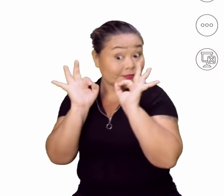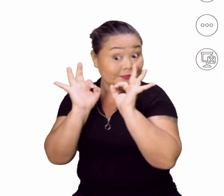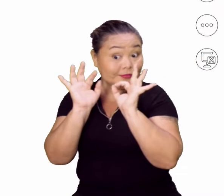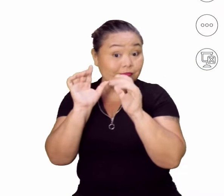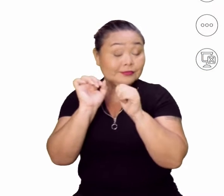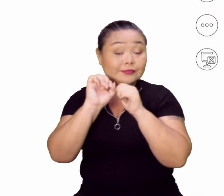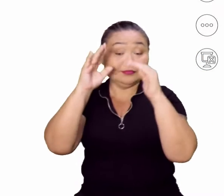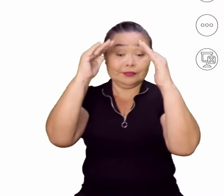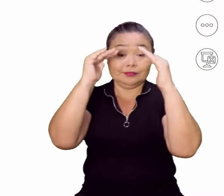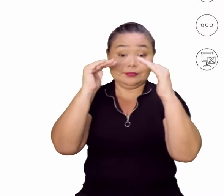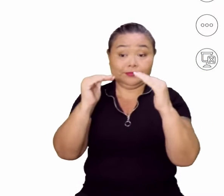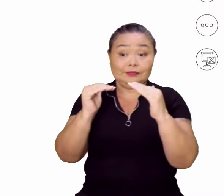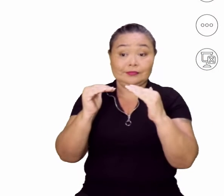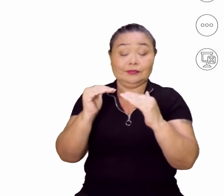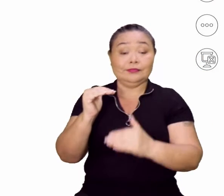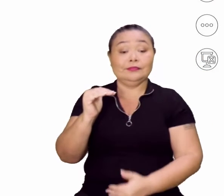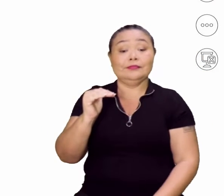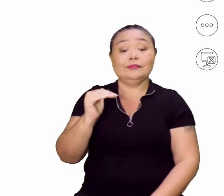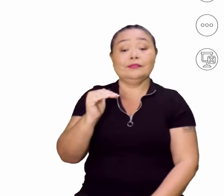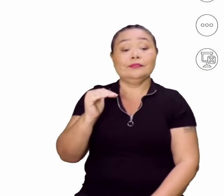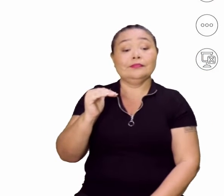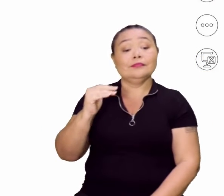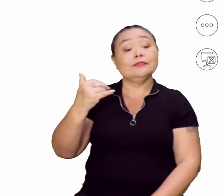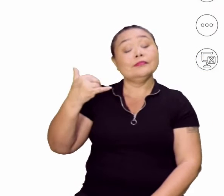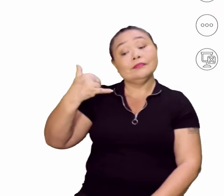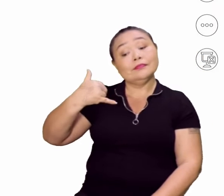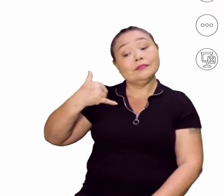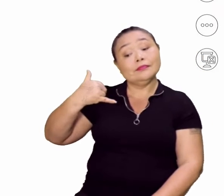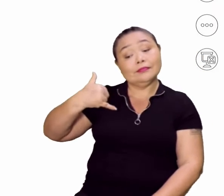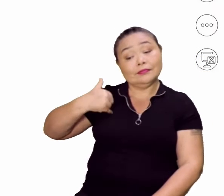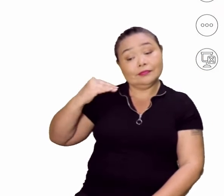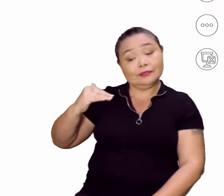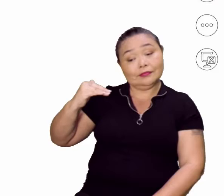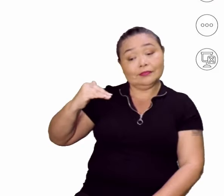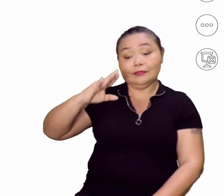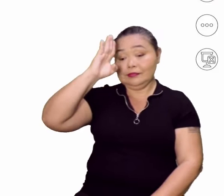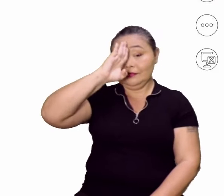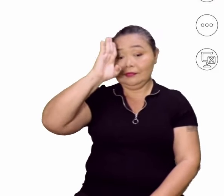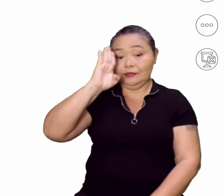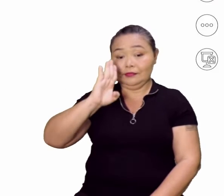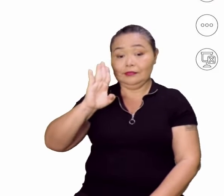só, pirâmide etária brasileira,